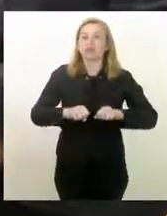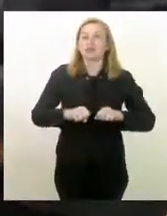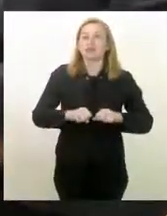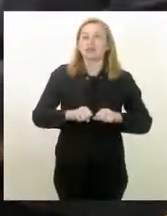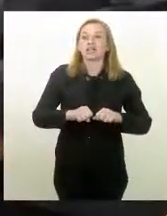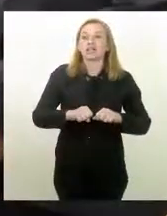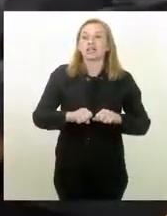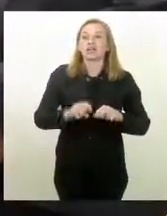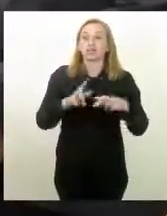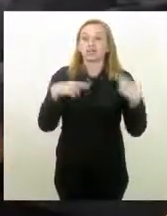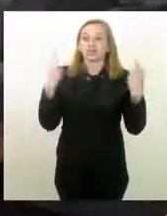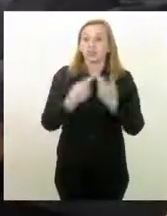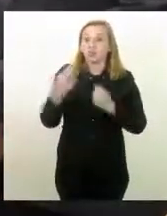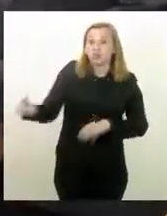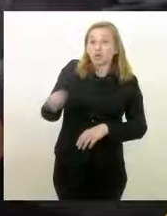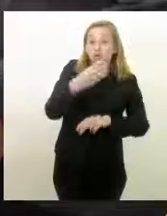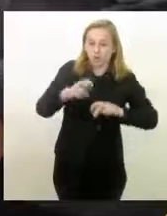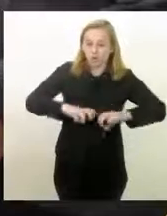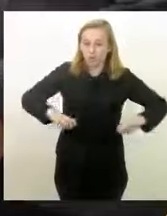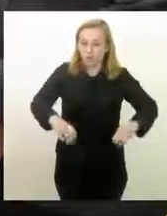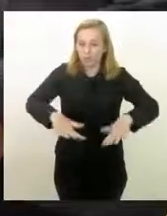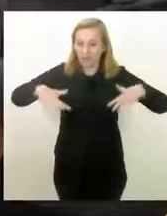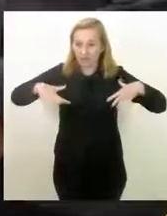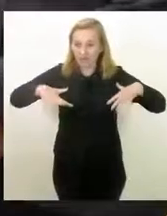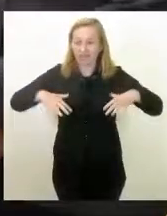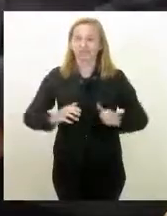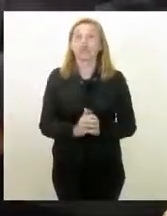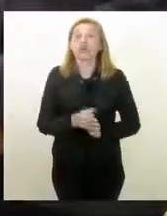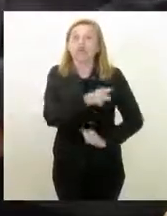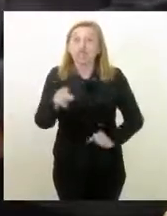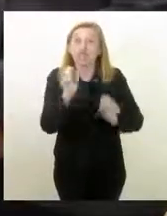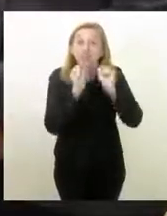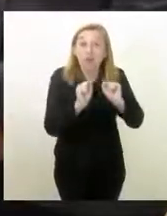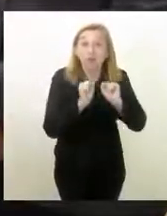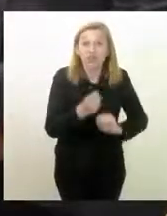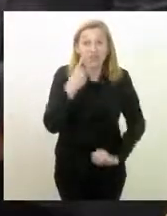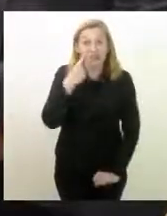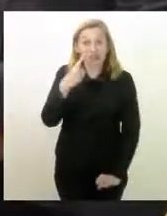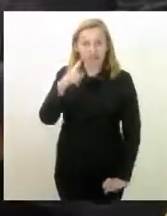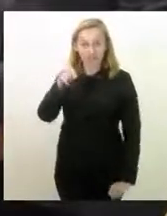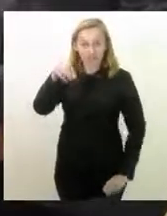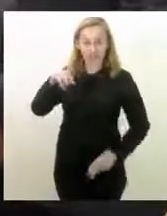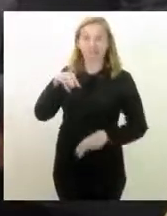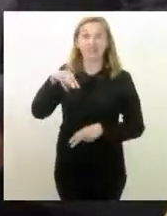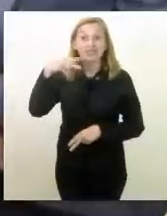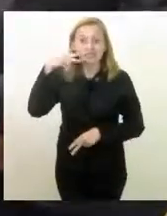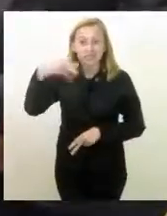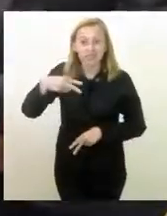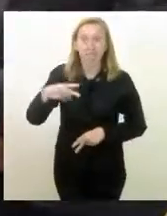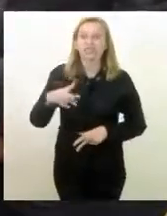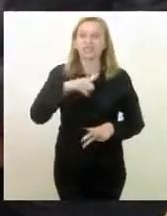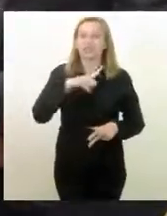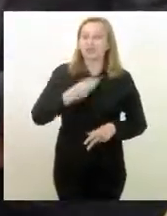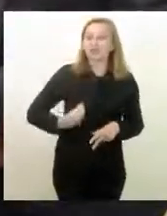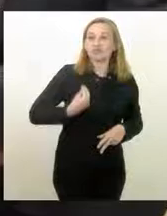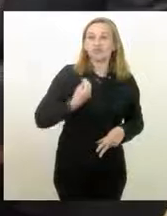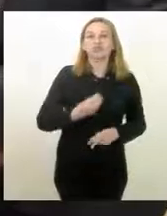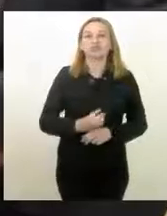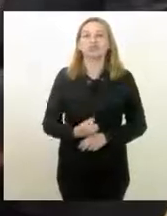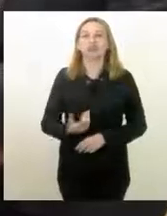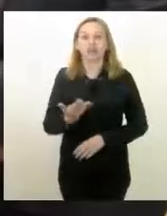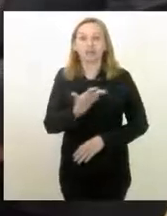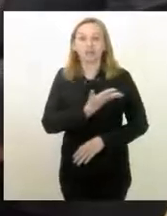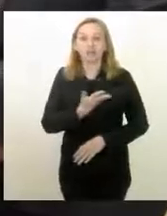recesso parlamentar no novo plenário, que vocês podem ver daqui de cima. Na ocasião, tivemos a presença do